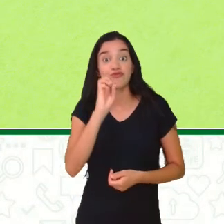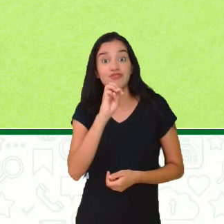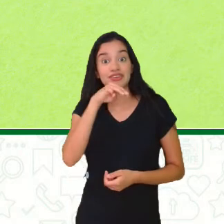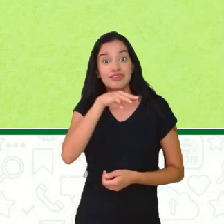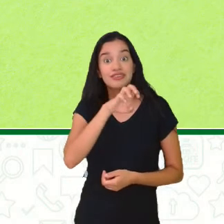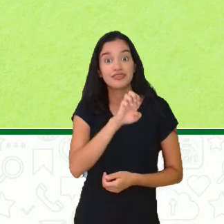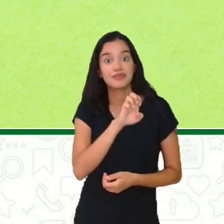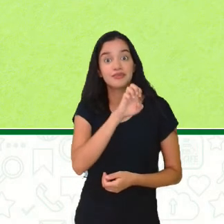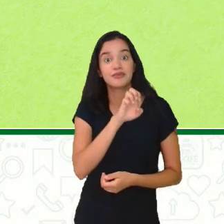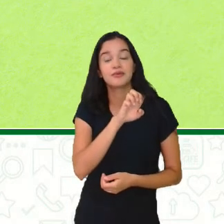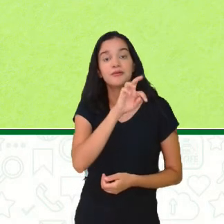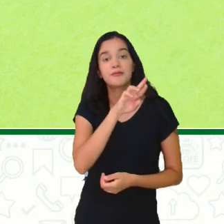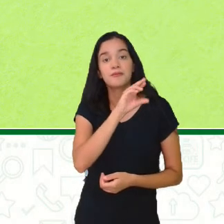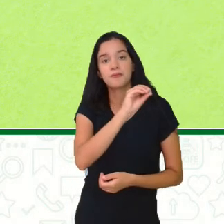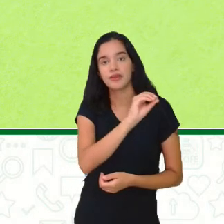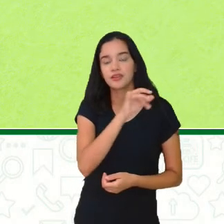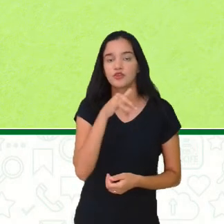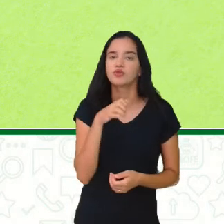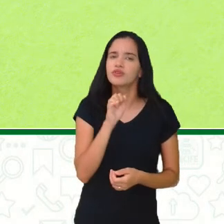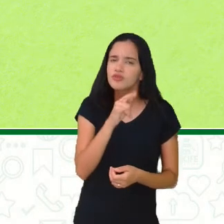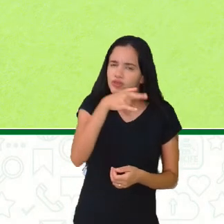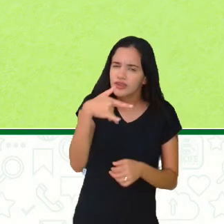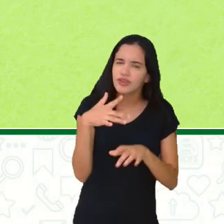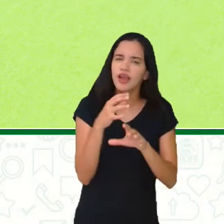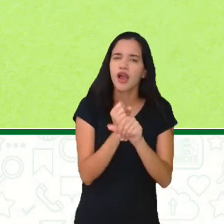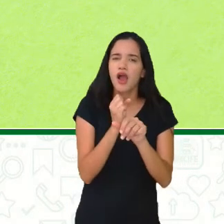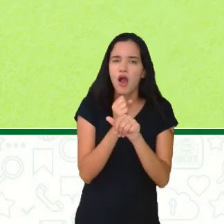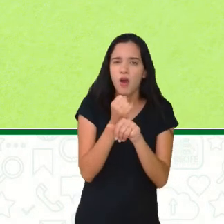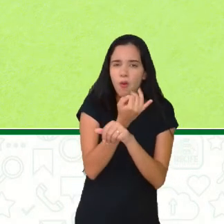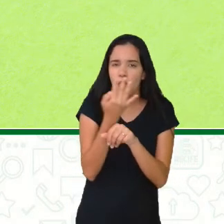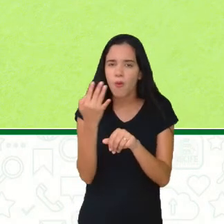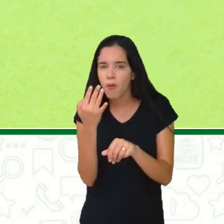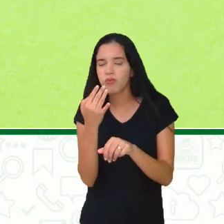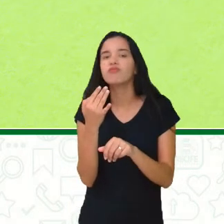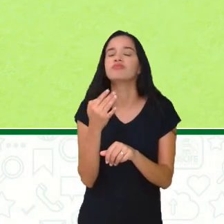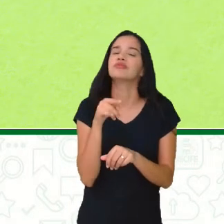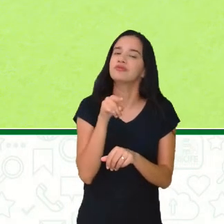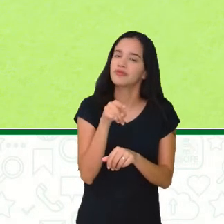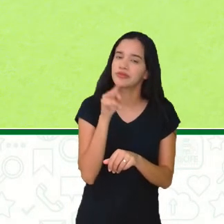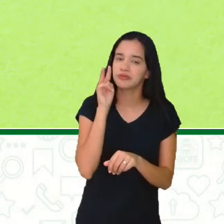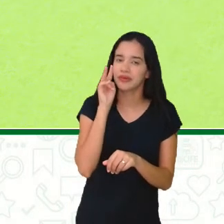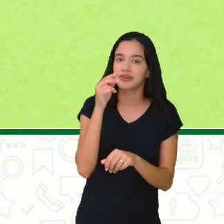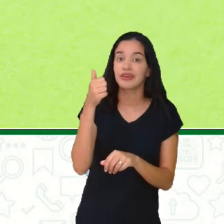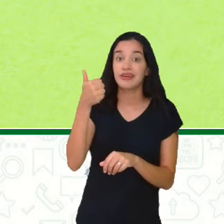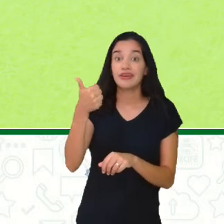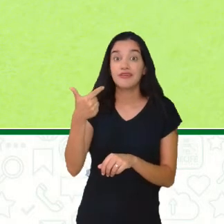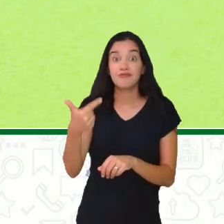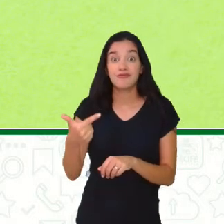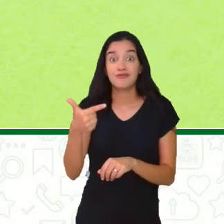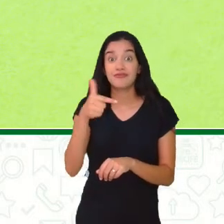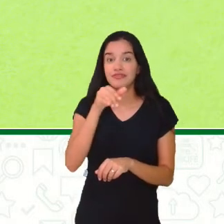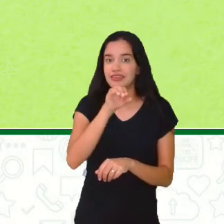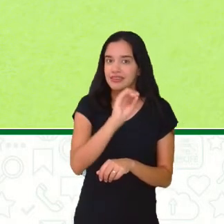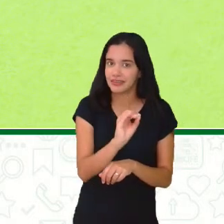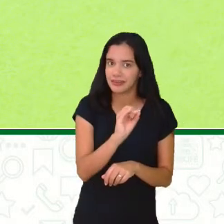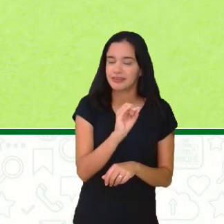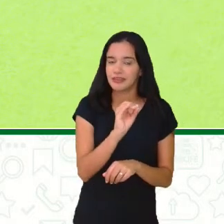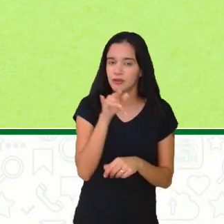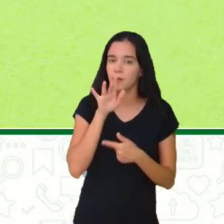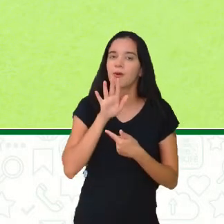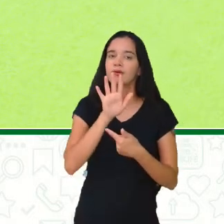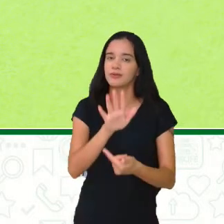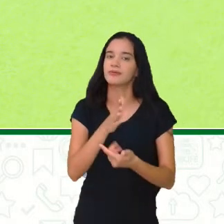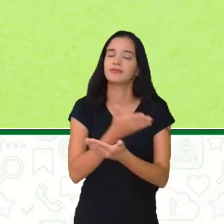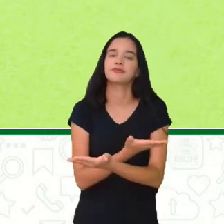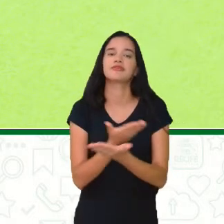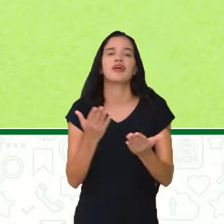metros. Se você contar direitinho, vai ter exatamente 20 setinhas, mostrando aí para